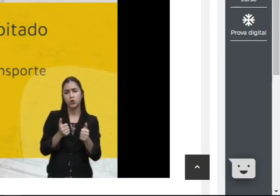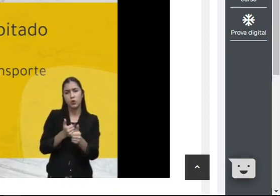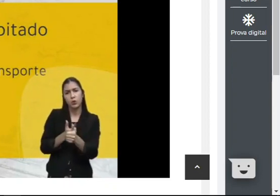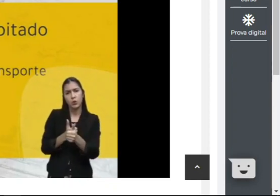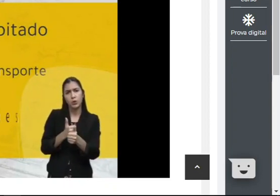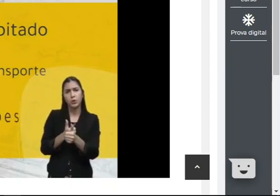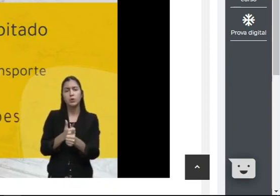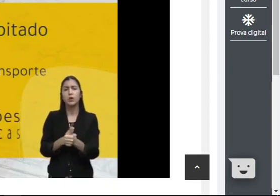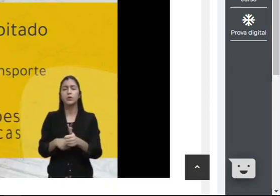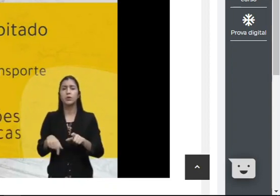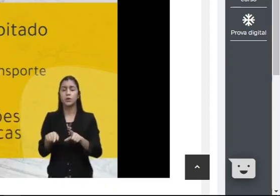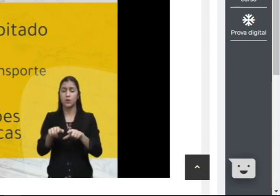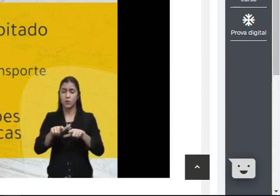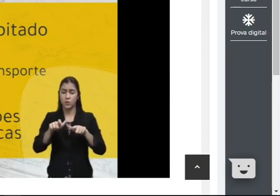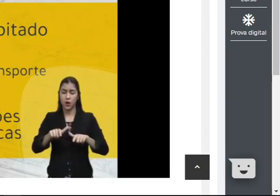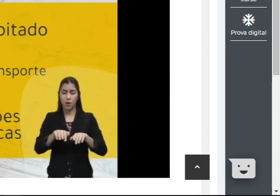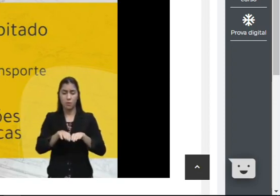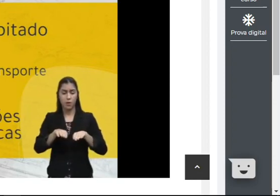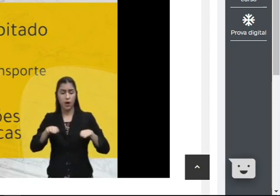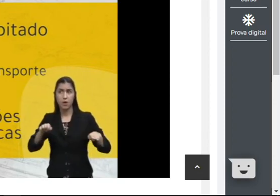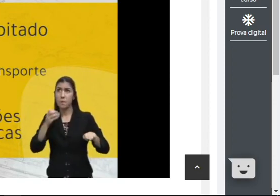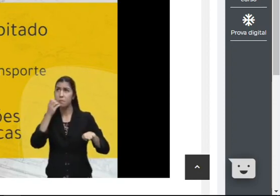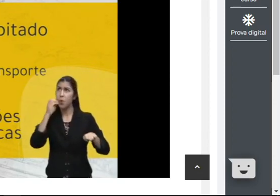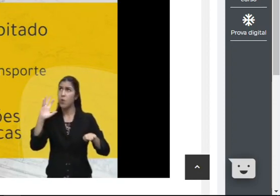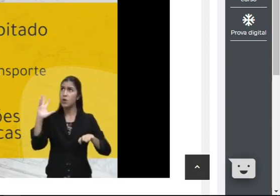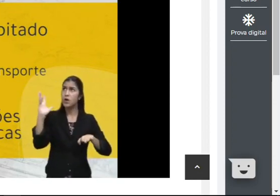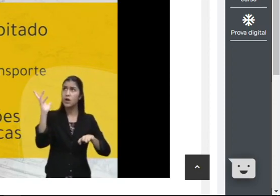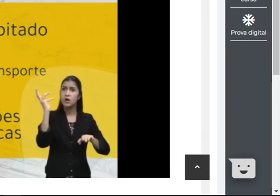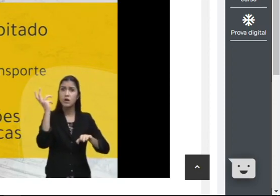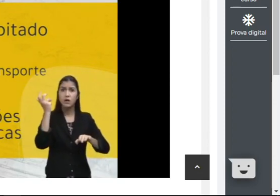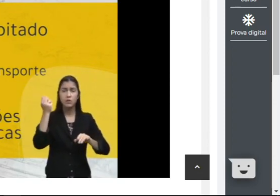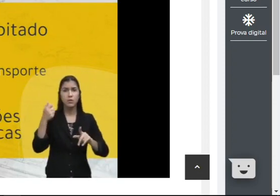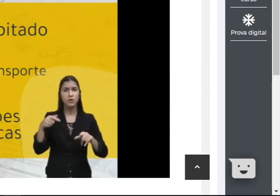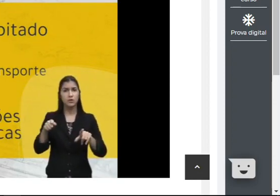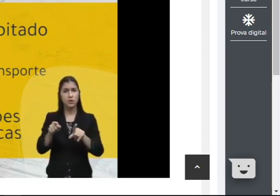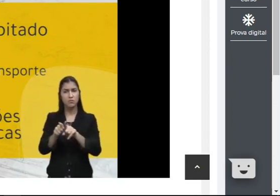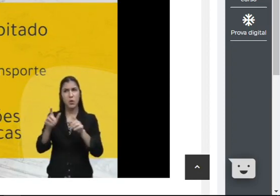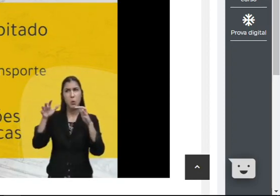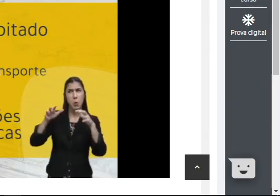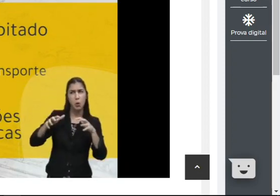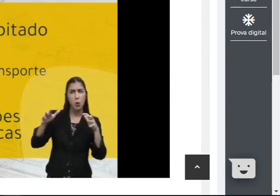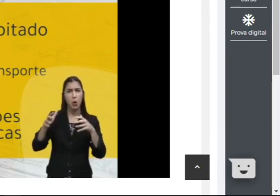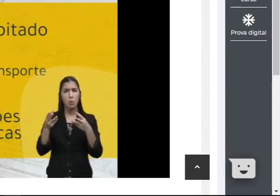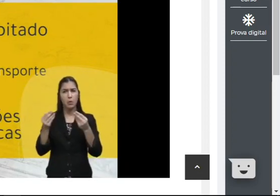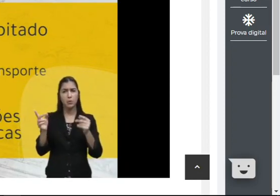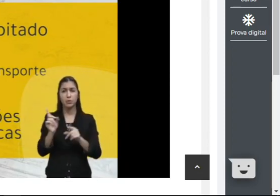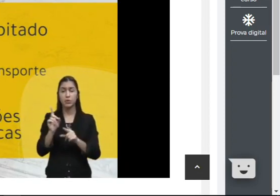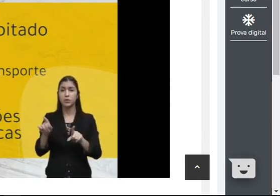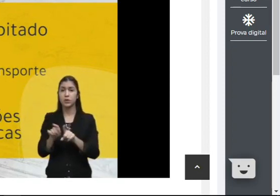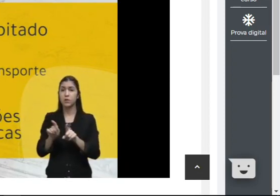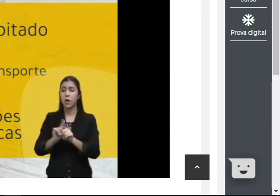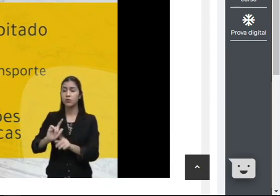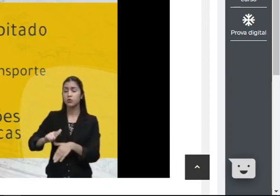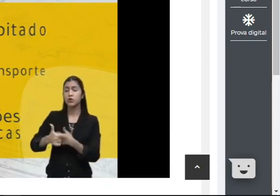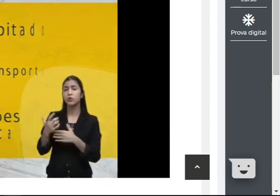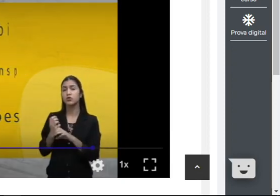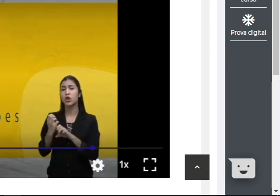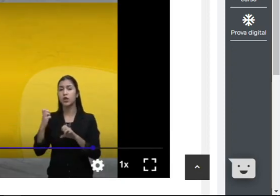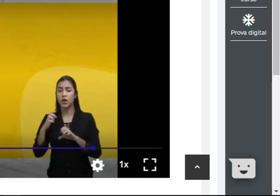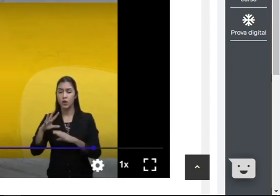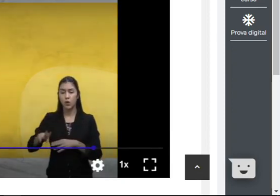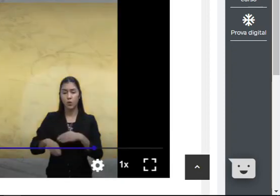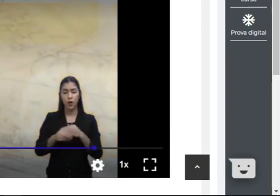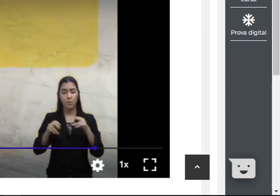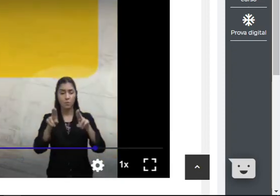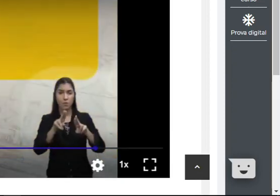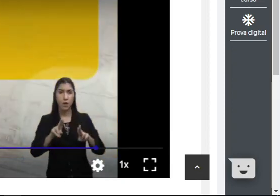plana e em boas condições meteorológicas. Além disso, uma das funções do engenheiro é englobar na planta geral